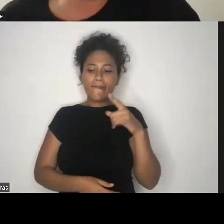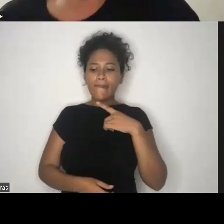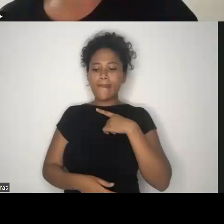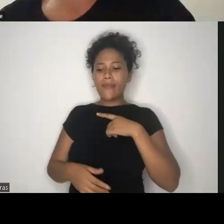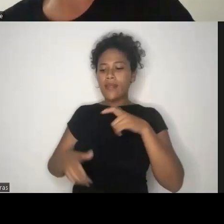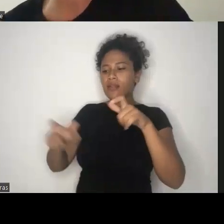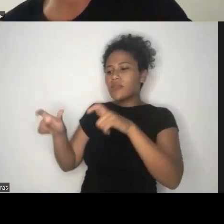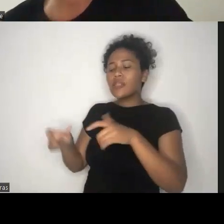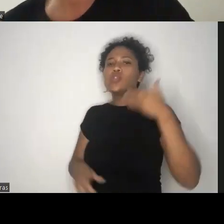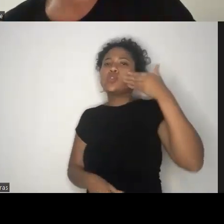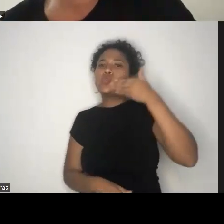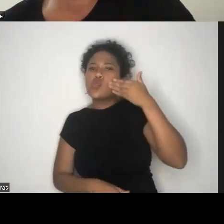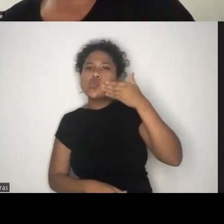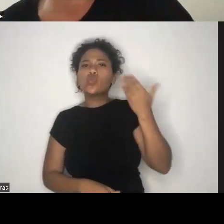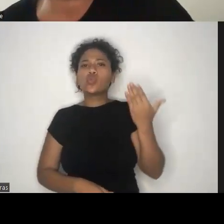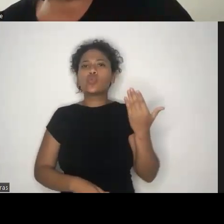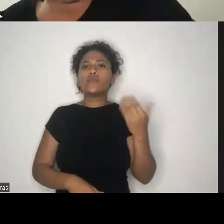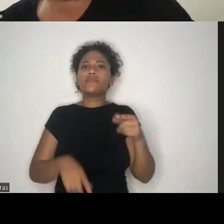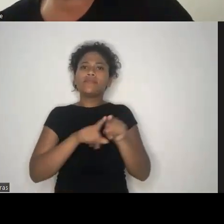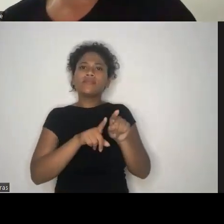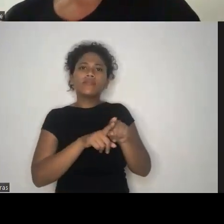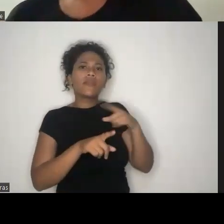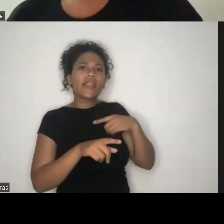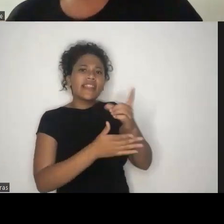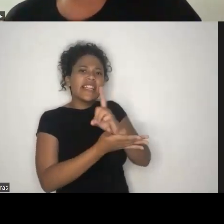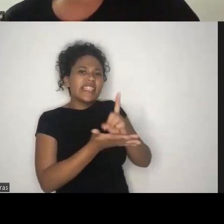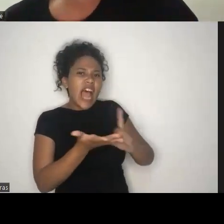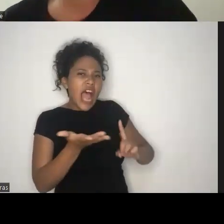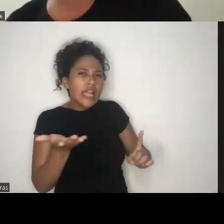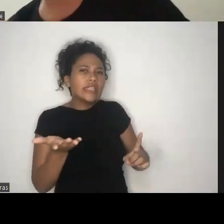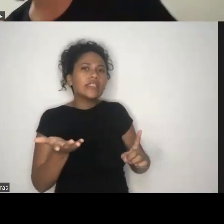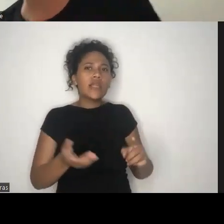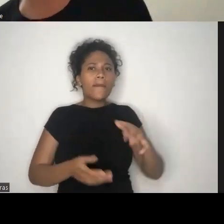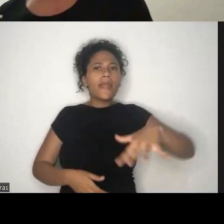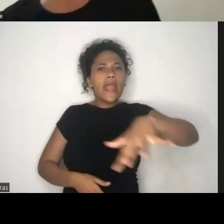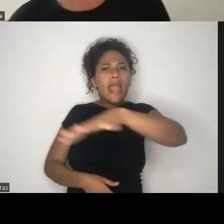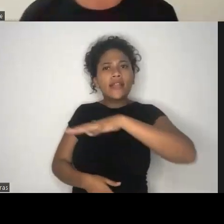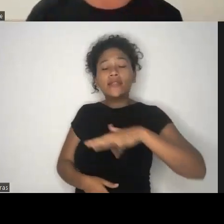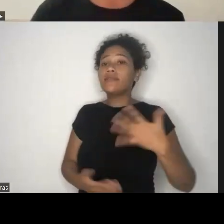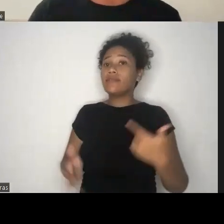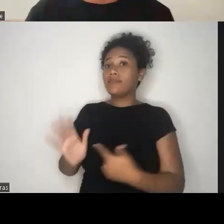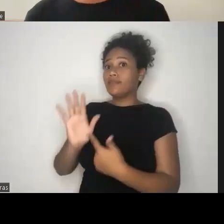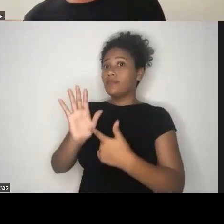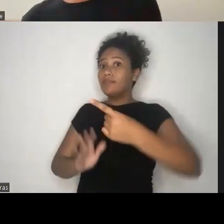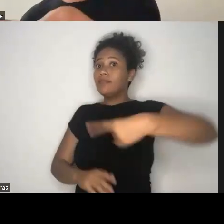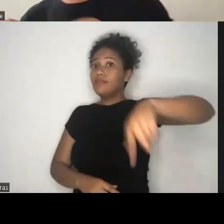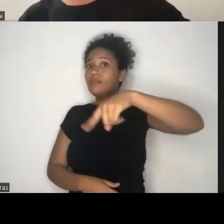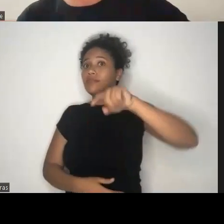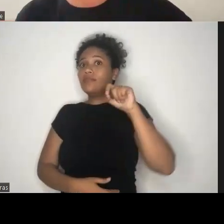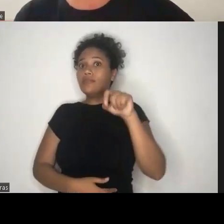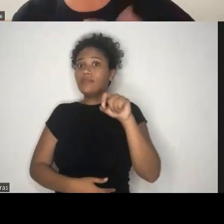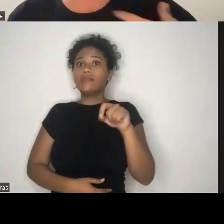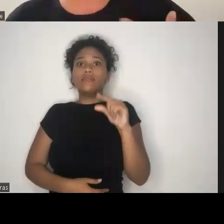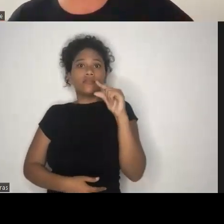discursos de determinados tratamentos de design de ambiente então eu tô mostrando para vocês é um pouco